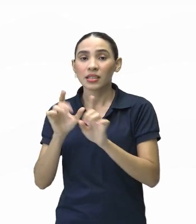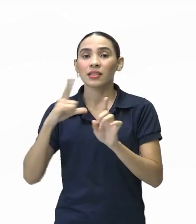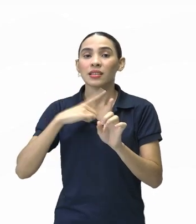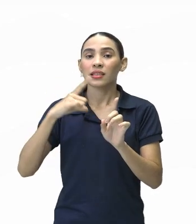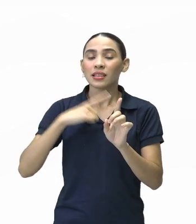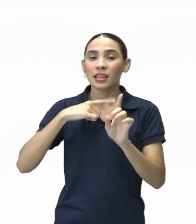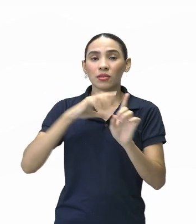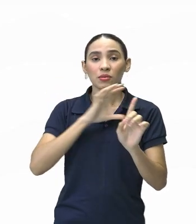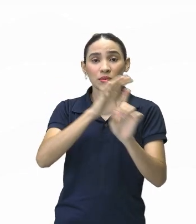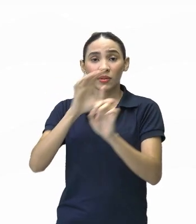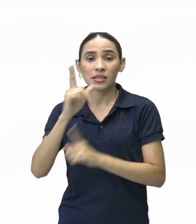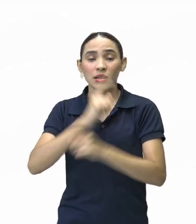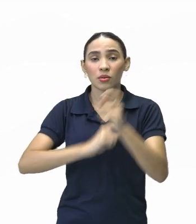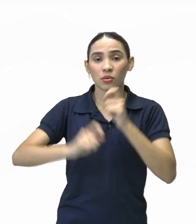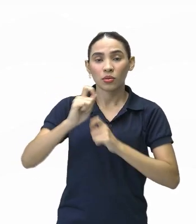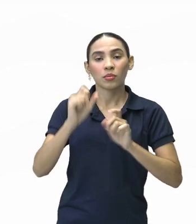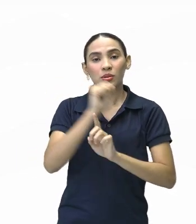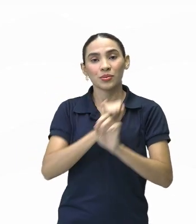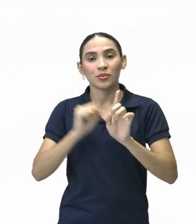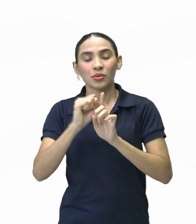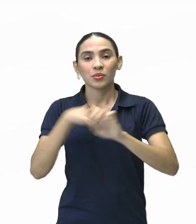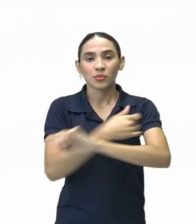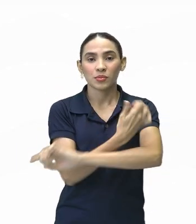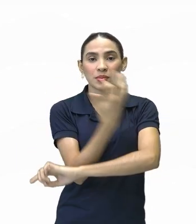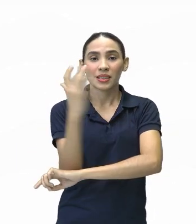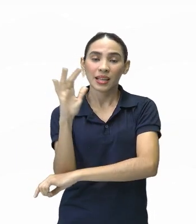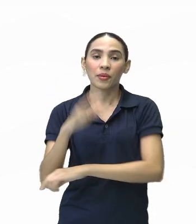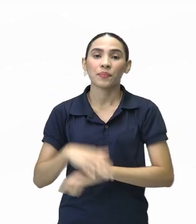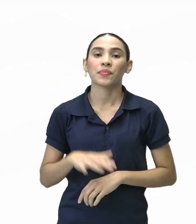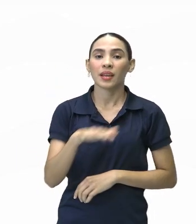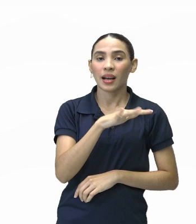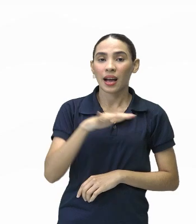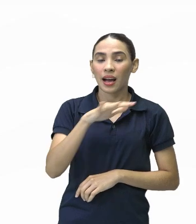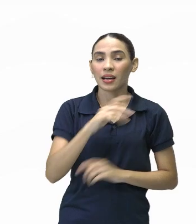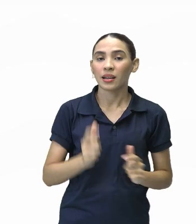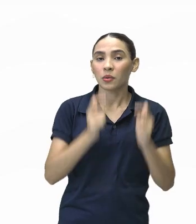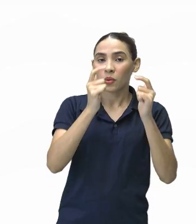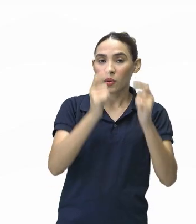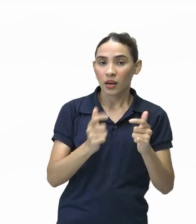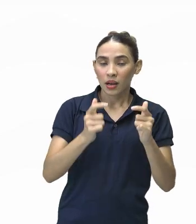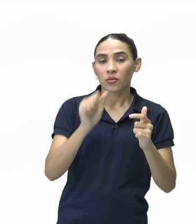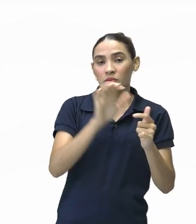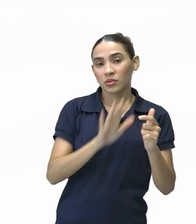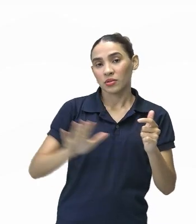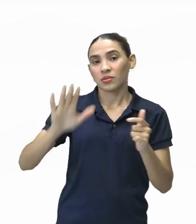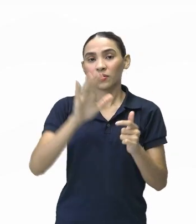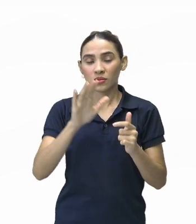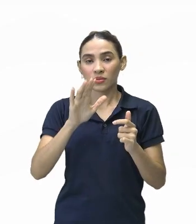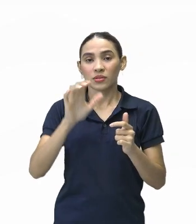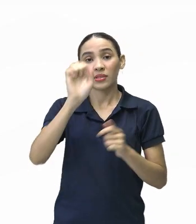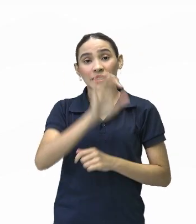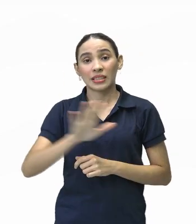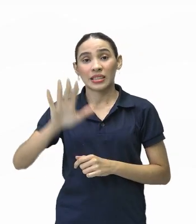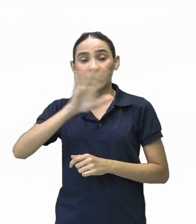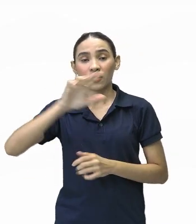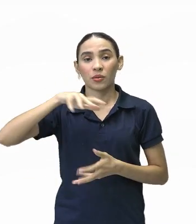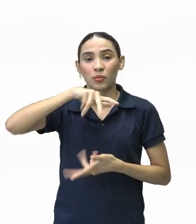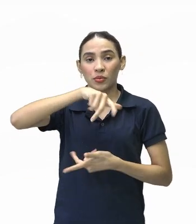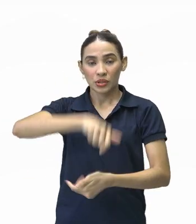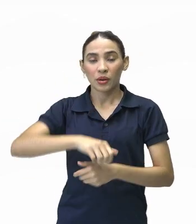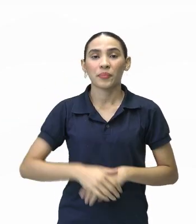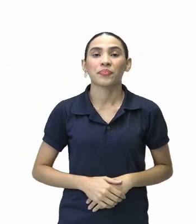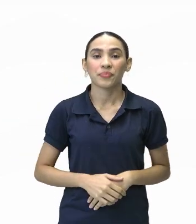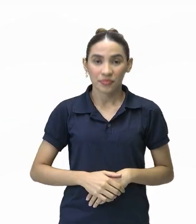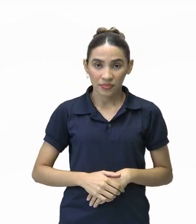causando impactos econômicos e socioambientais em âmbito local, regional, nacional e